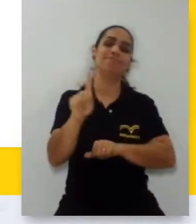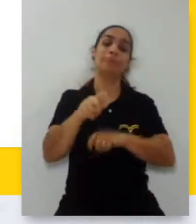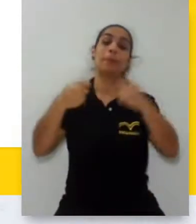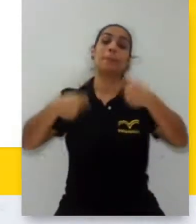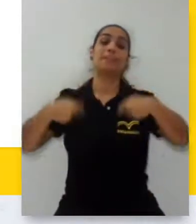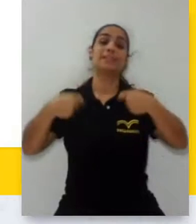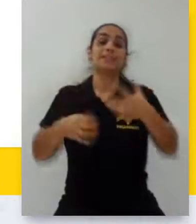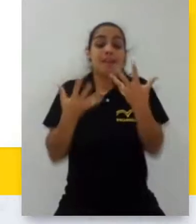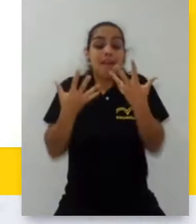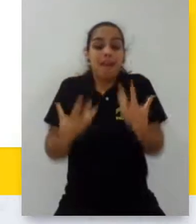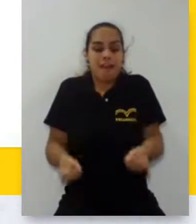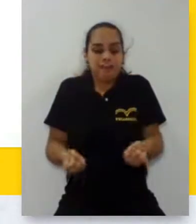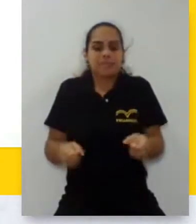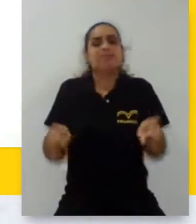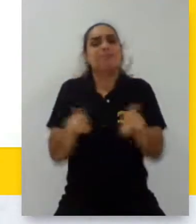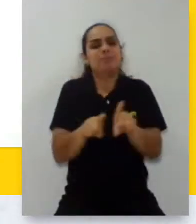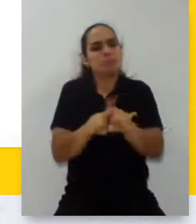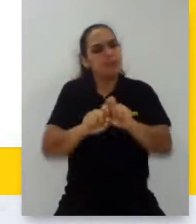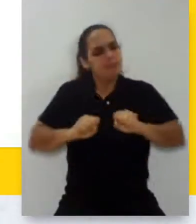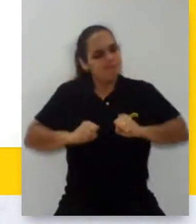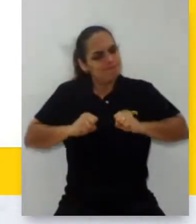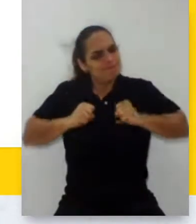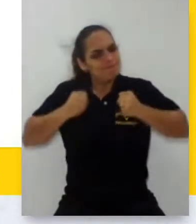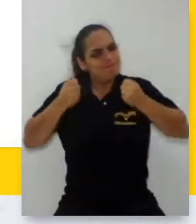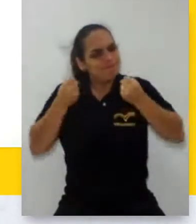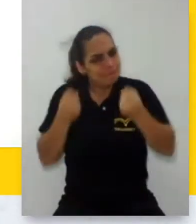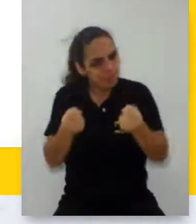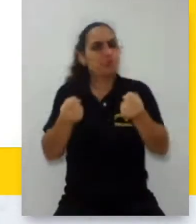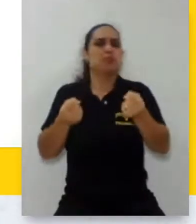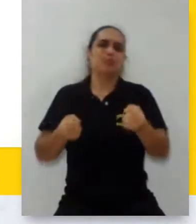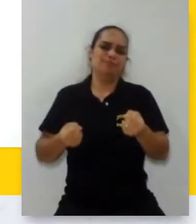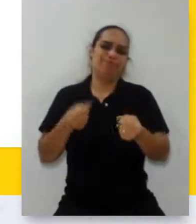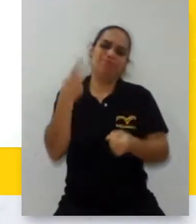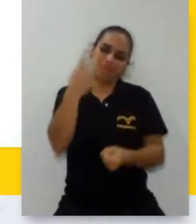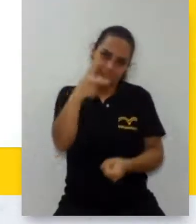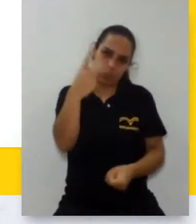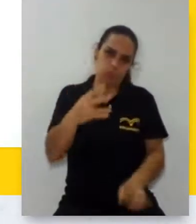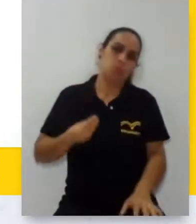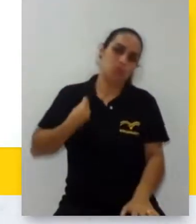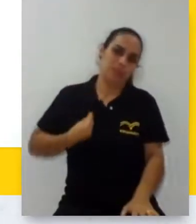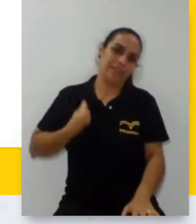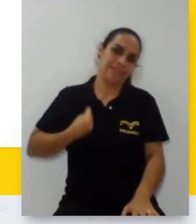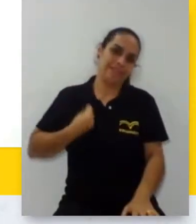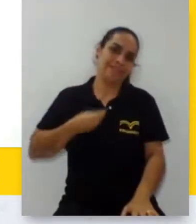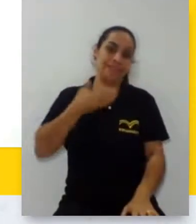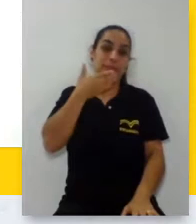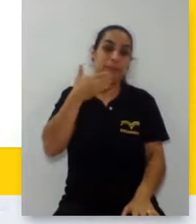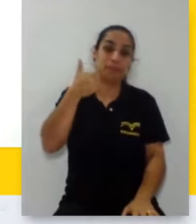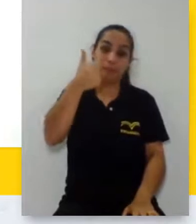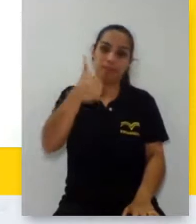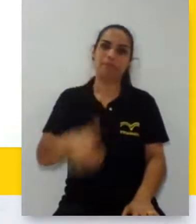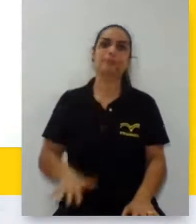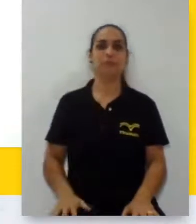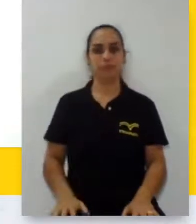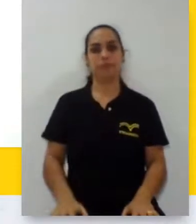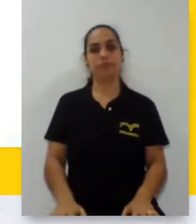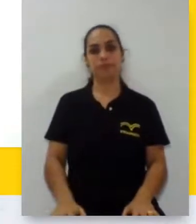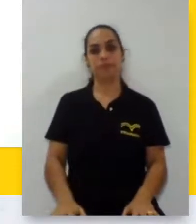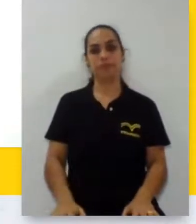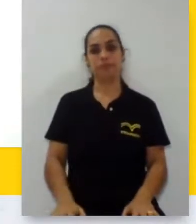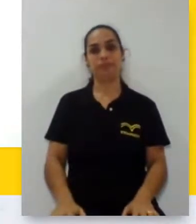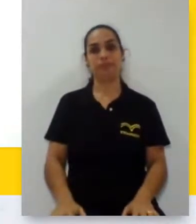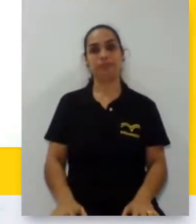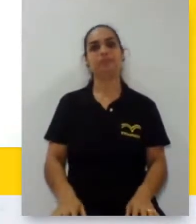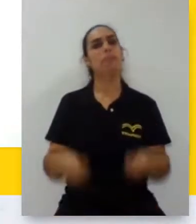um hábito na sua rotina, na sua vida diária. Né? Mas por favor, pessoal, vamos tentar incorporar certos hábitos e